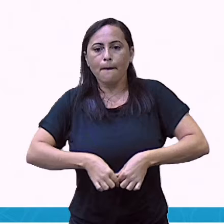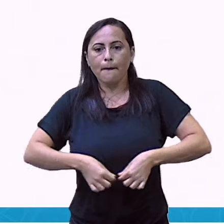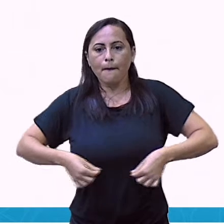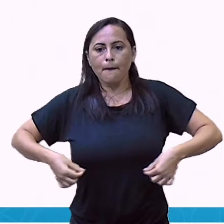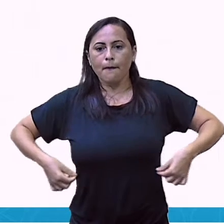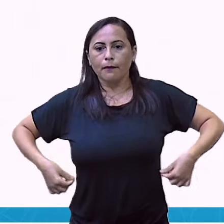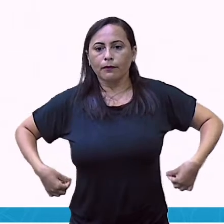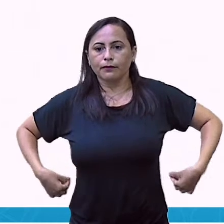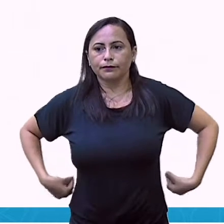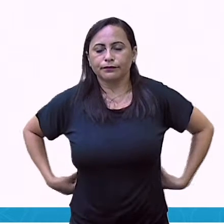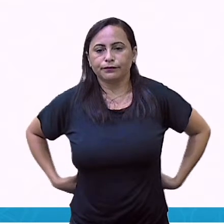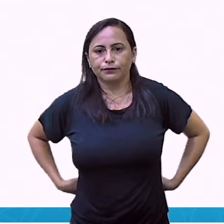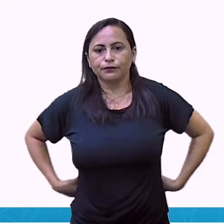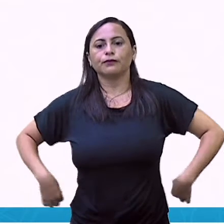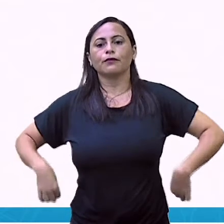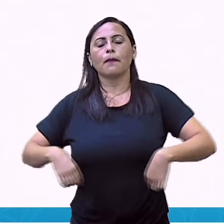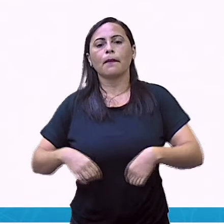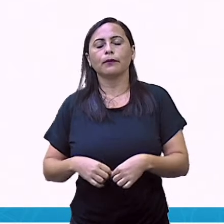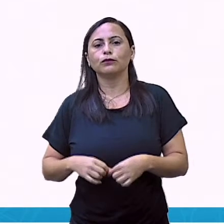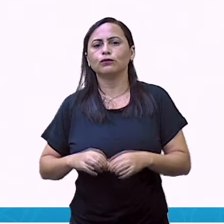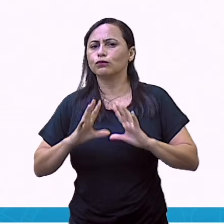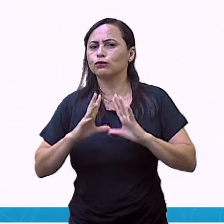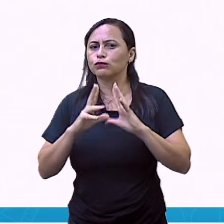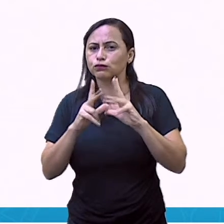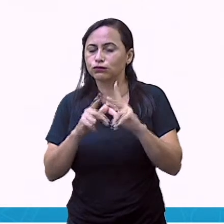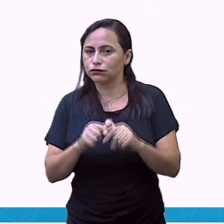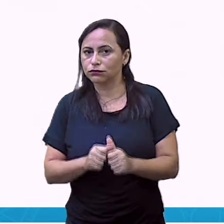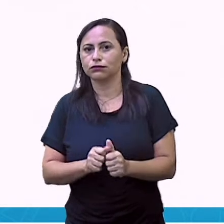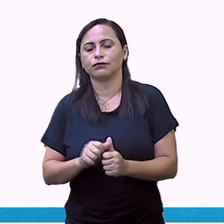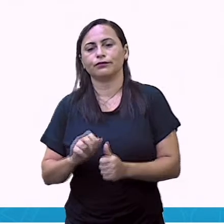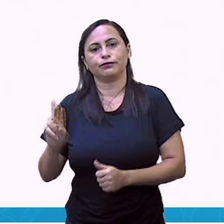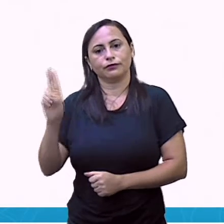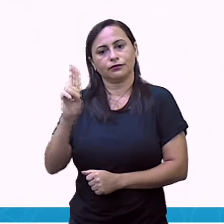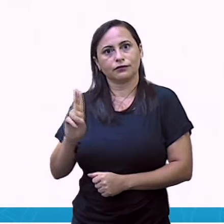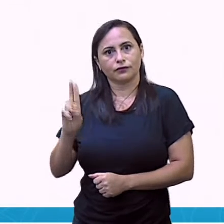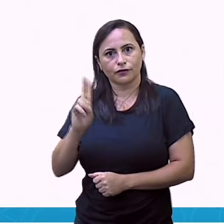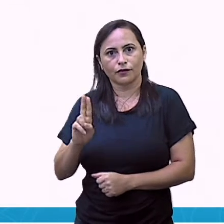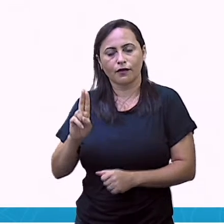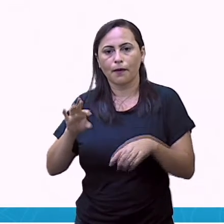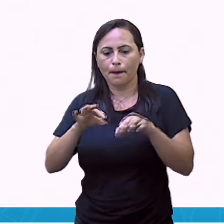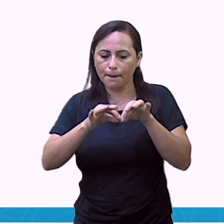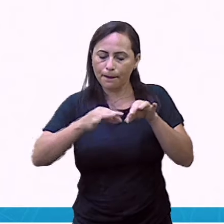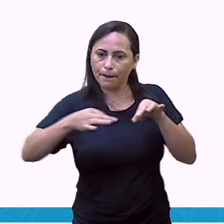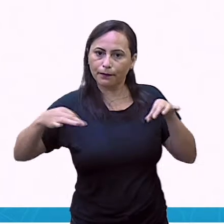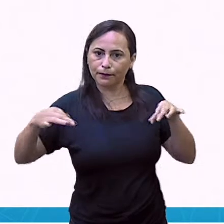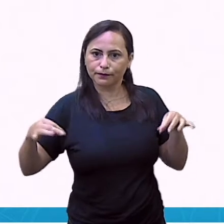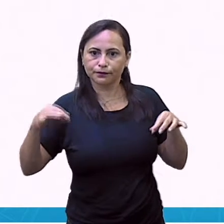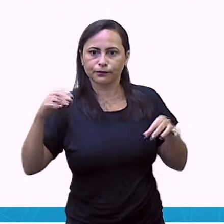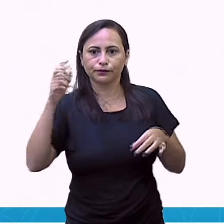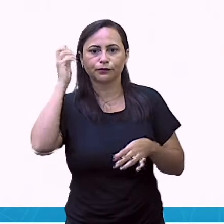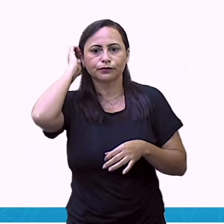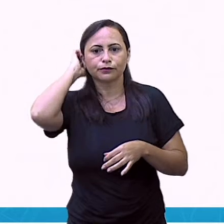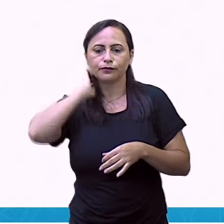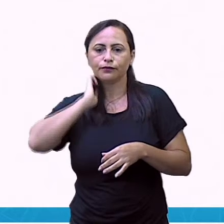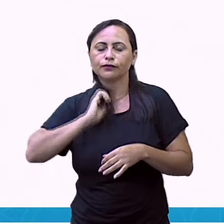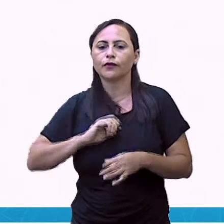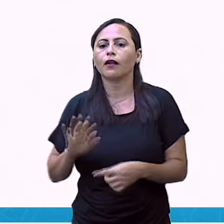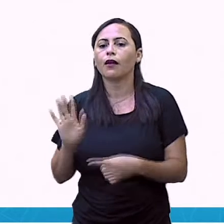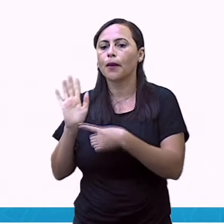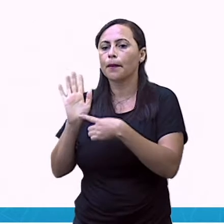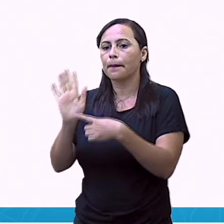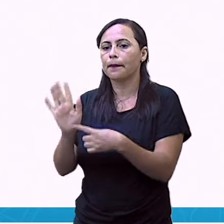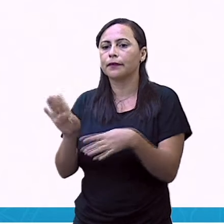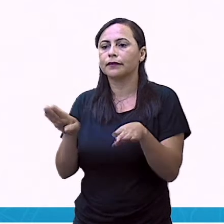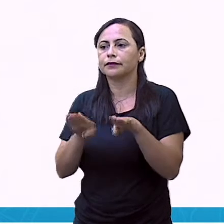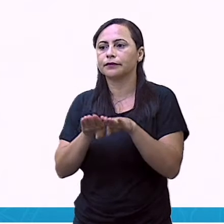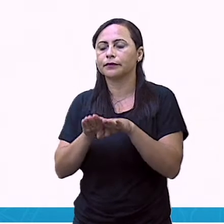medir a circunferência aqui da cintura. Então, ela utiliza muito a fita métrica. Trouxe aqui para que nós possamos ver também, olha,